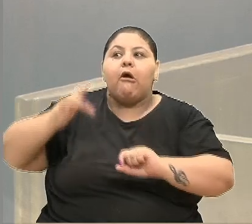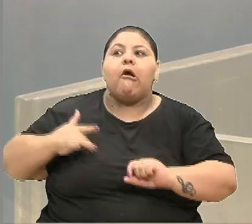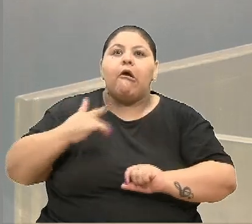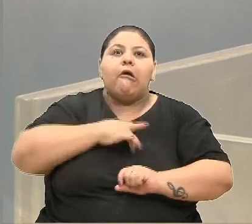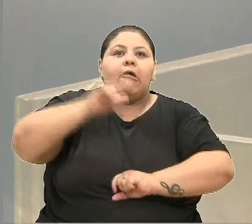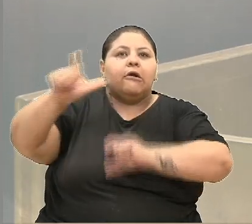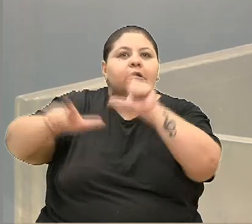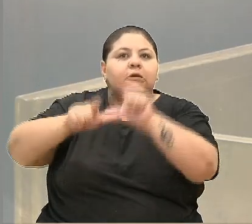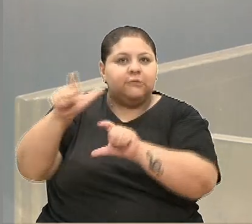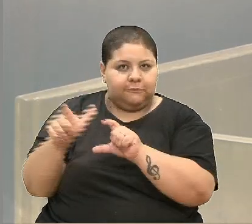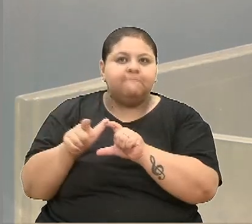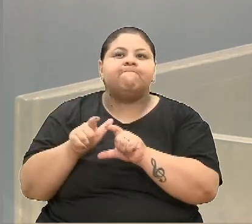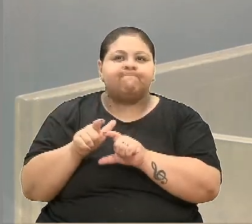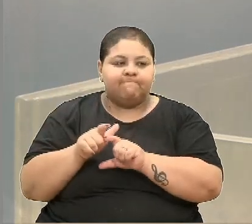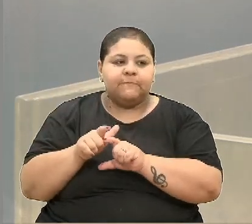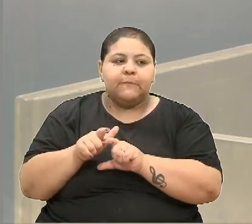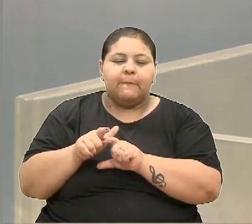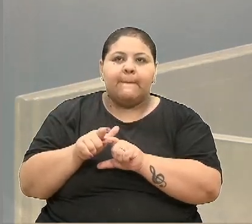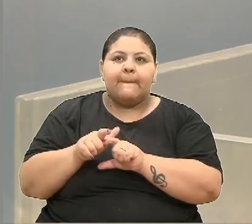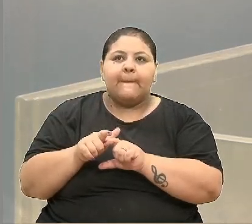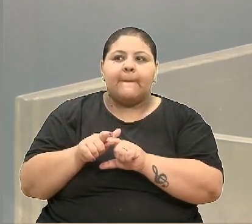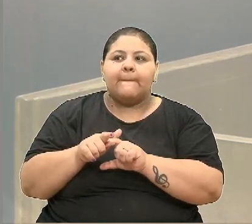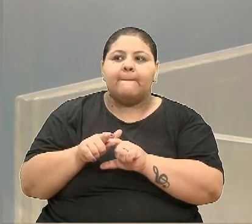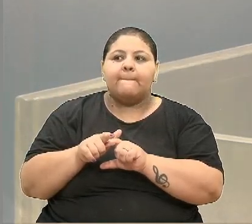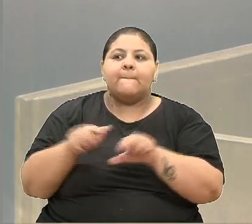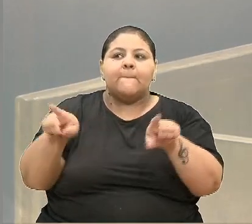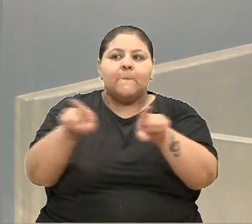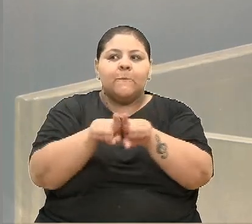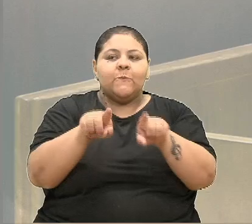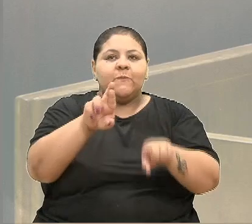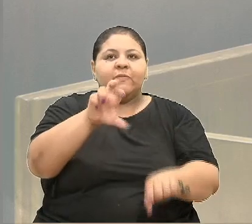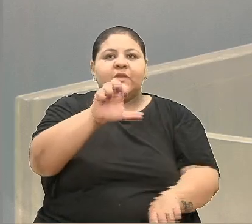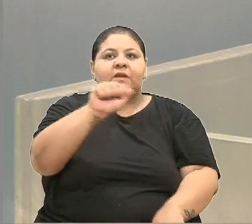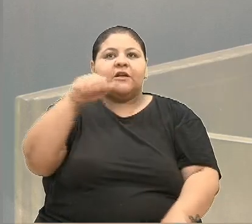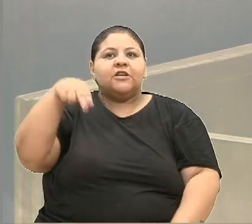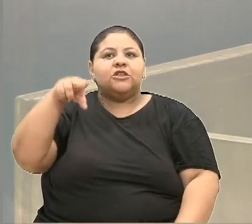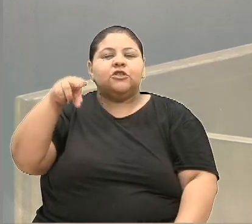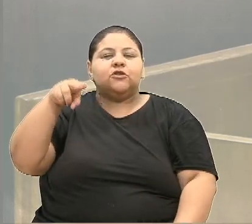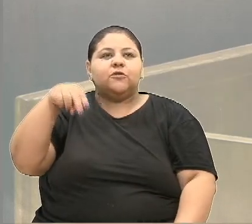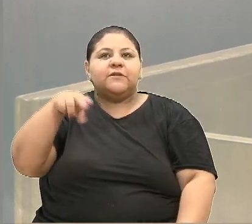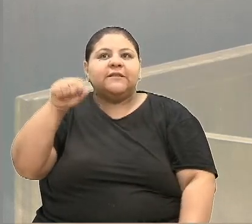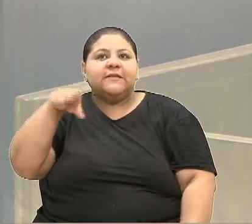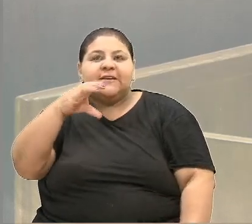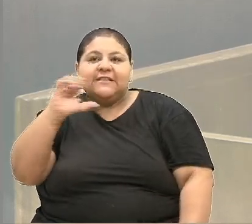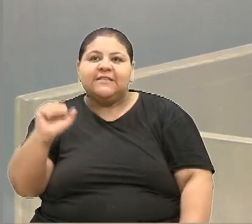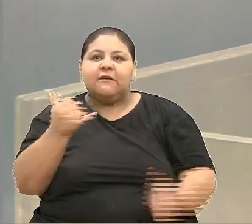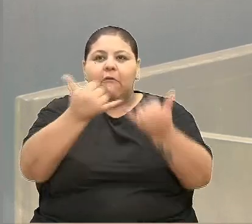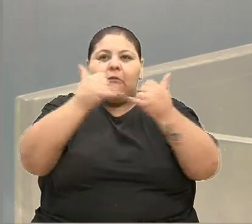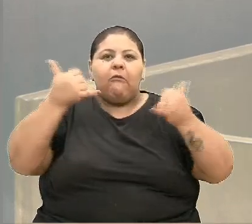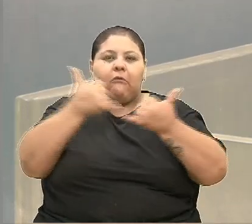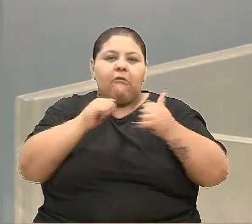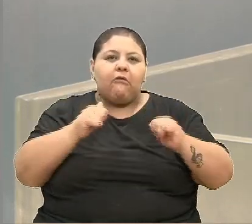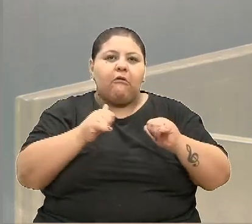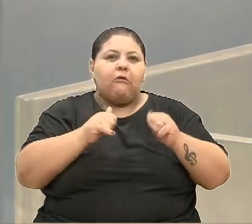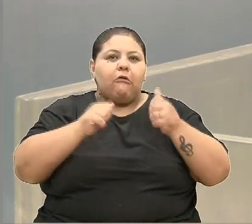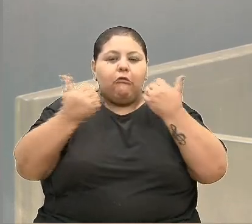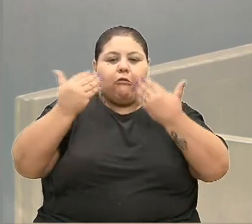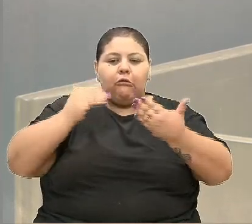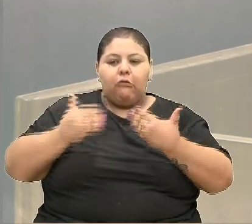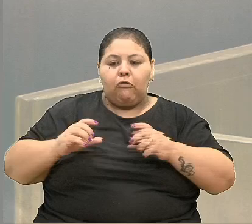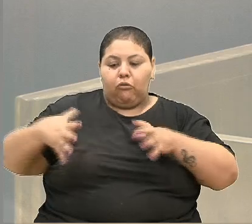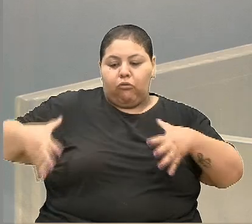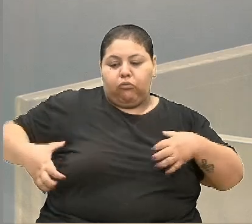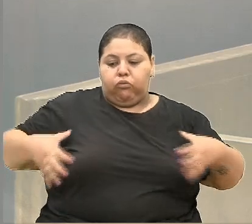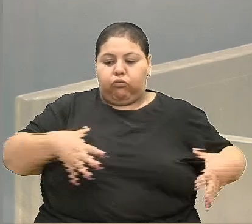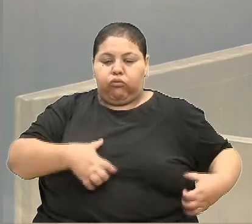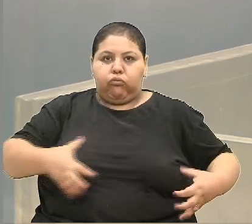pessoa através da íris dos olhos, biorressonância magnética, que faz uma leitura da frequência dos órgãos e aponta quais